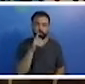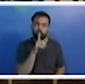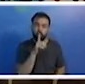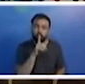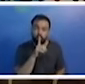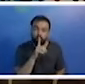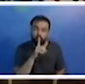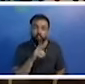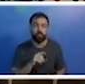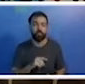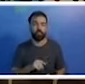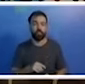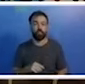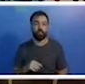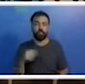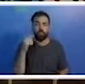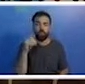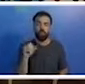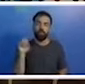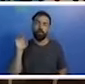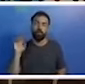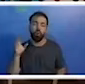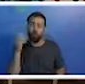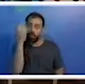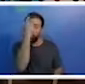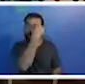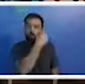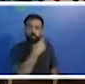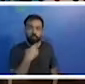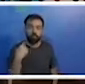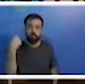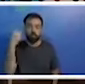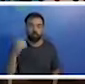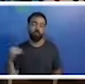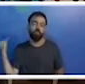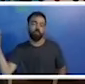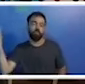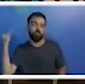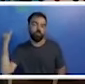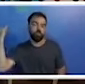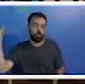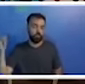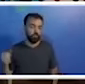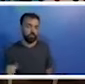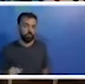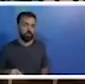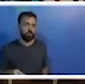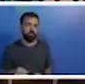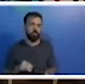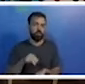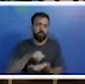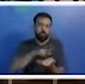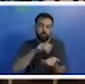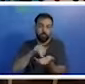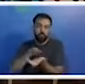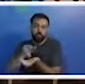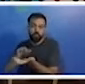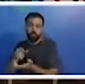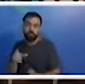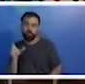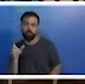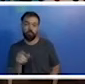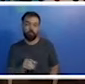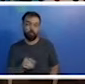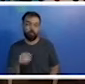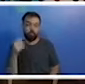passar através do filme apenas com as expressões vocês viram como é importante como nós conseguimos transmitir várias mensagens